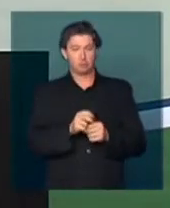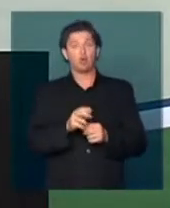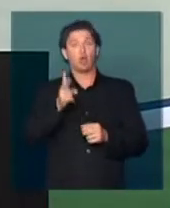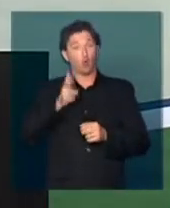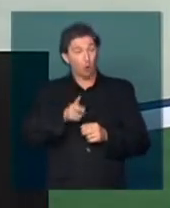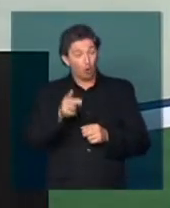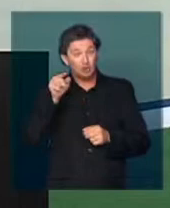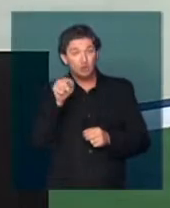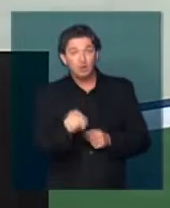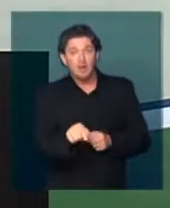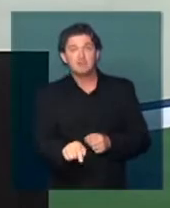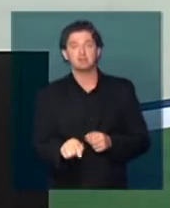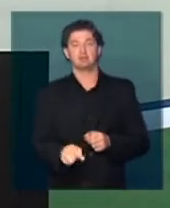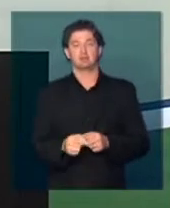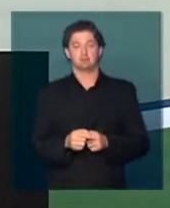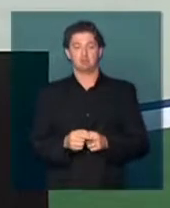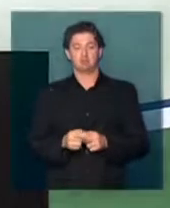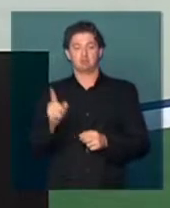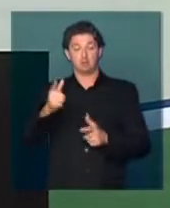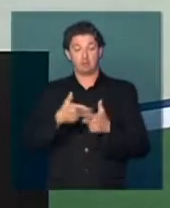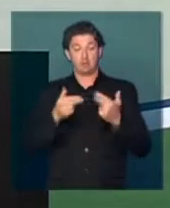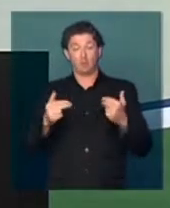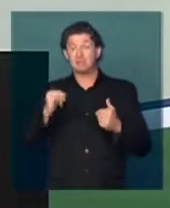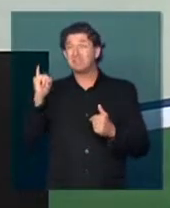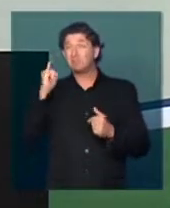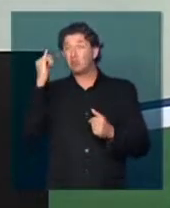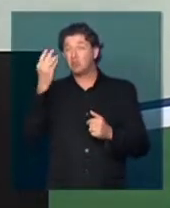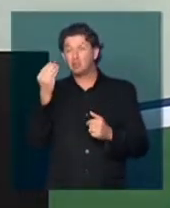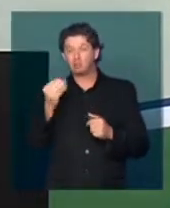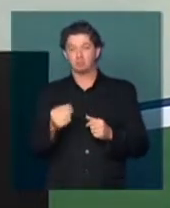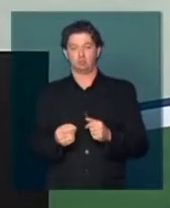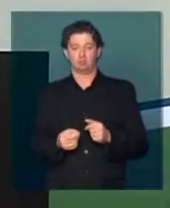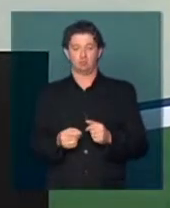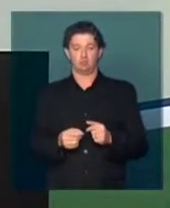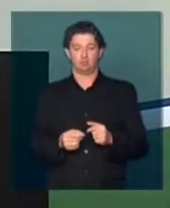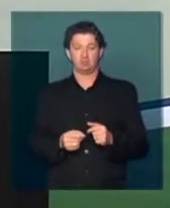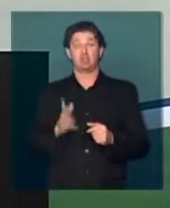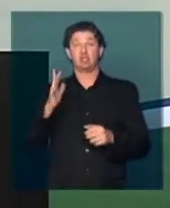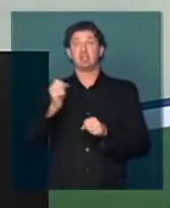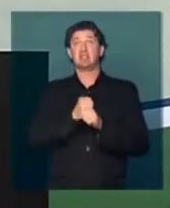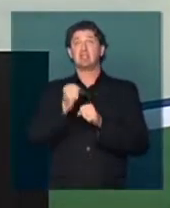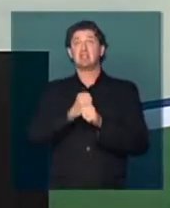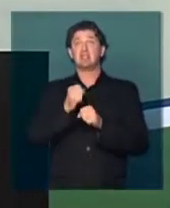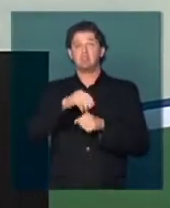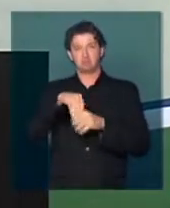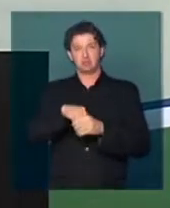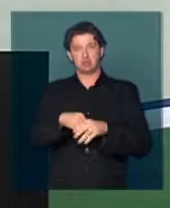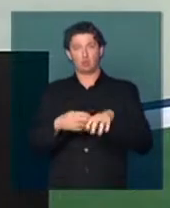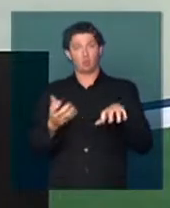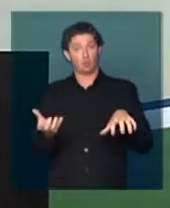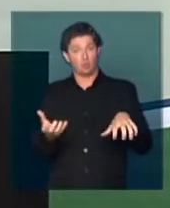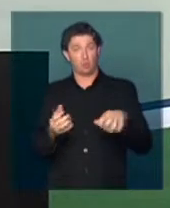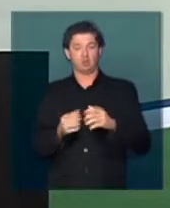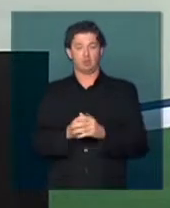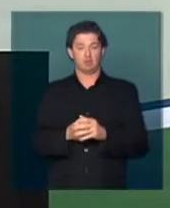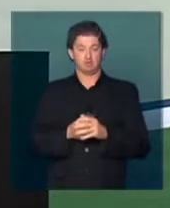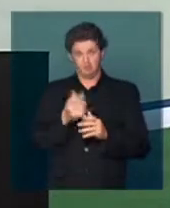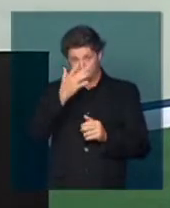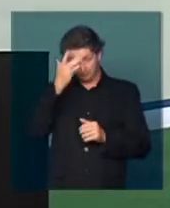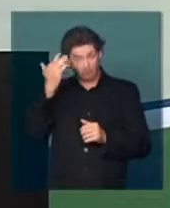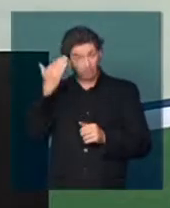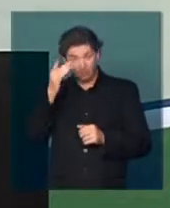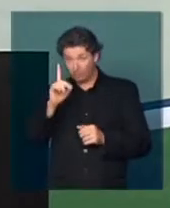em frente, são questões cruciais que rolam há décadas no Congresso, e os congressistas